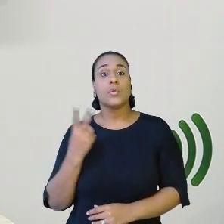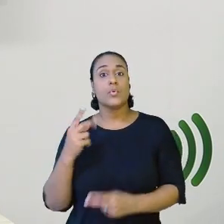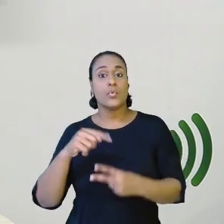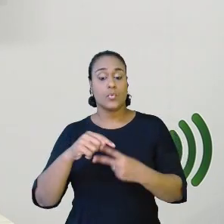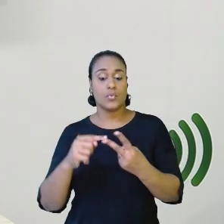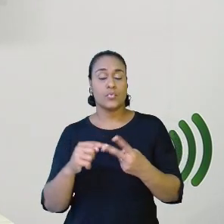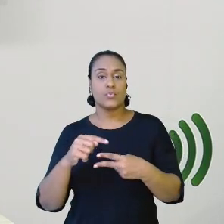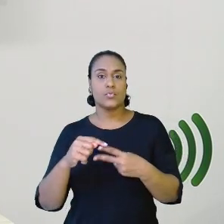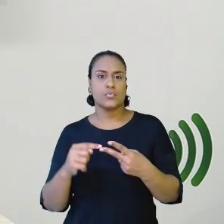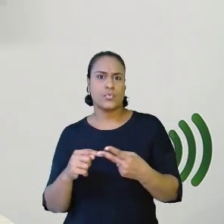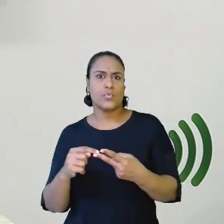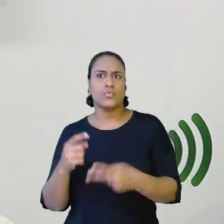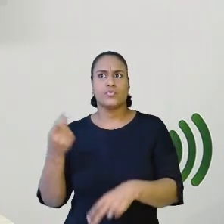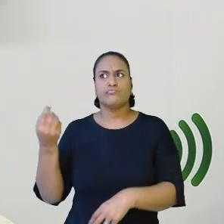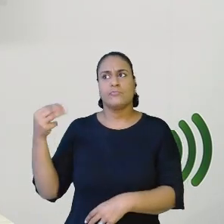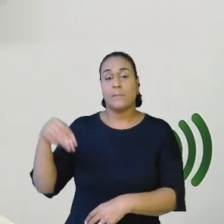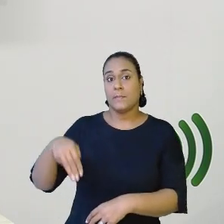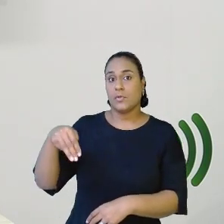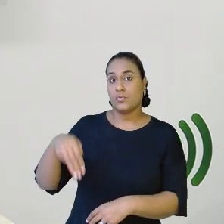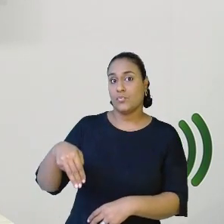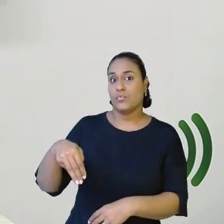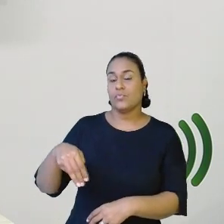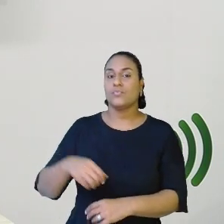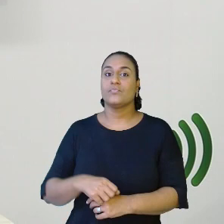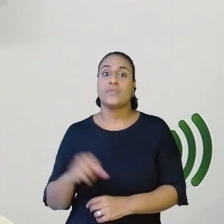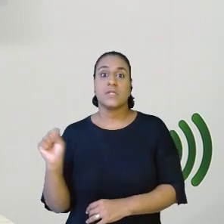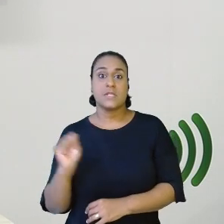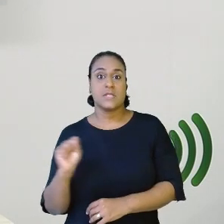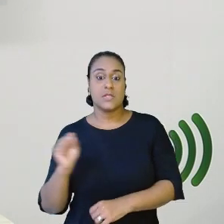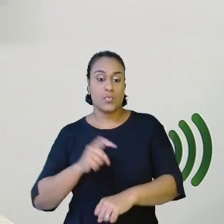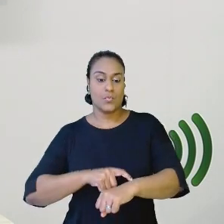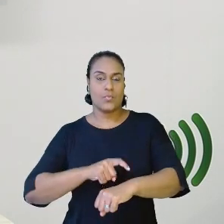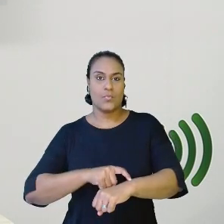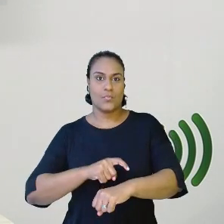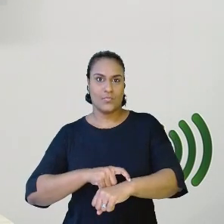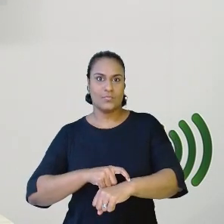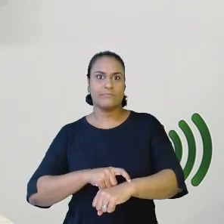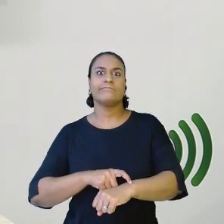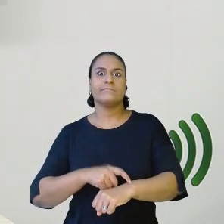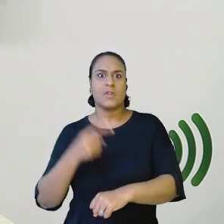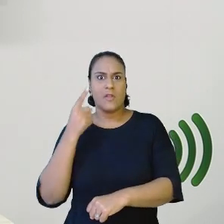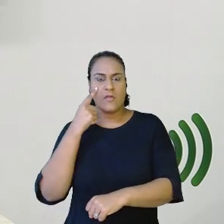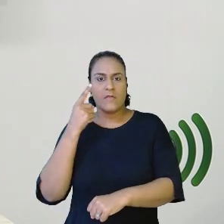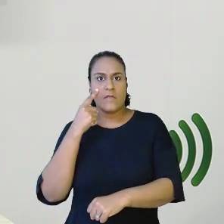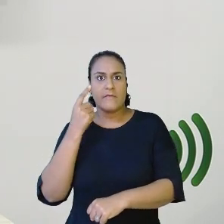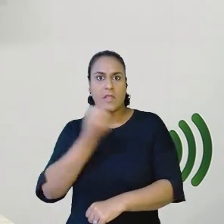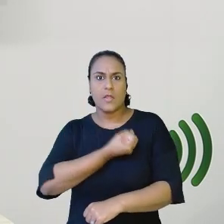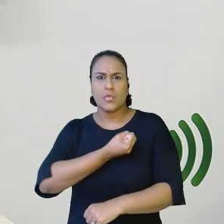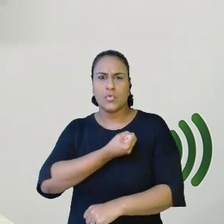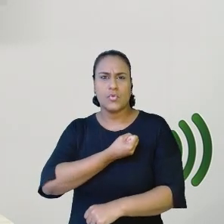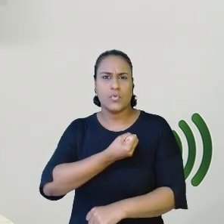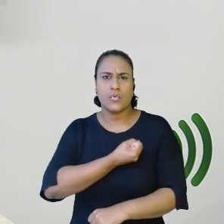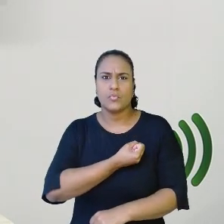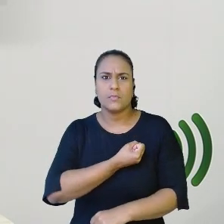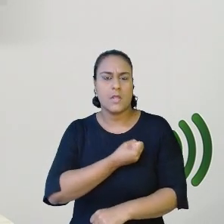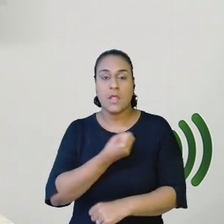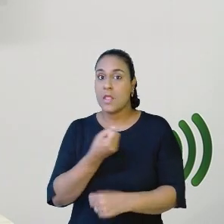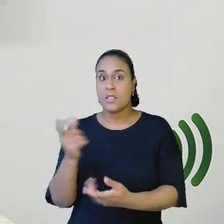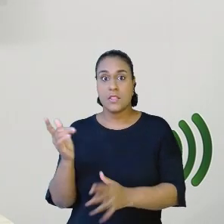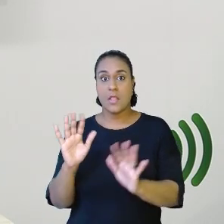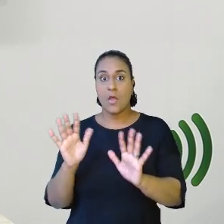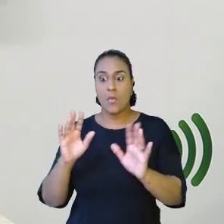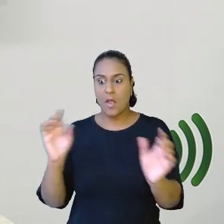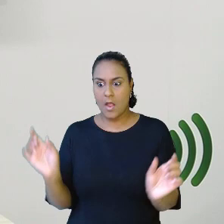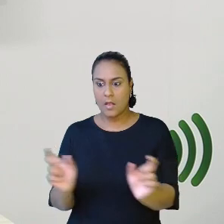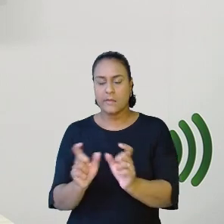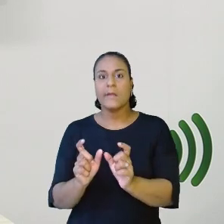centésimos de minutos, de segundos, para vocês verem que esses numerozinhos que não são inteiros são